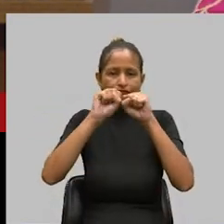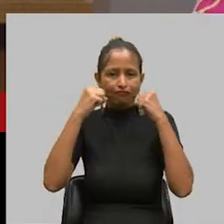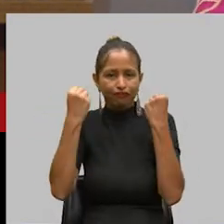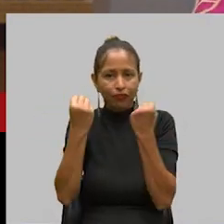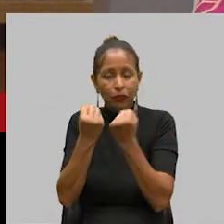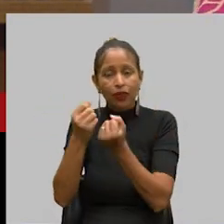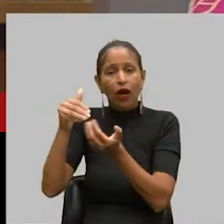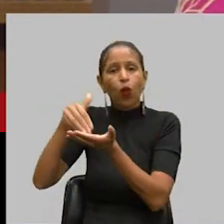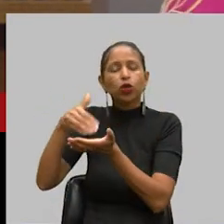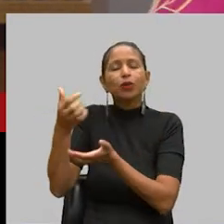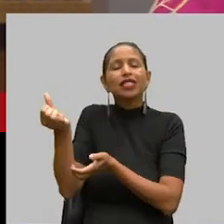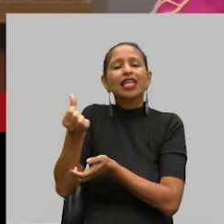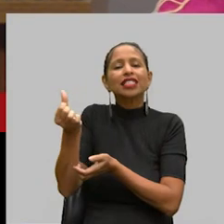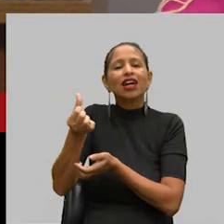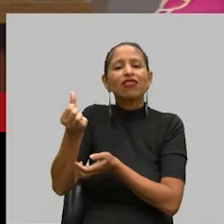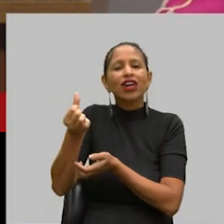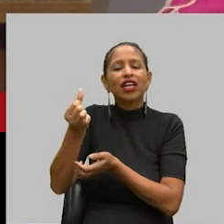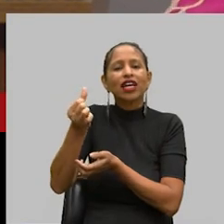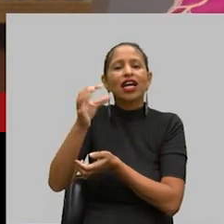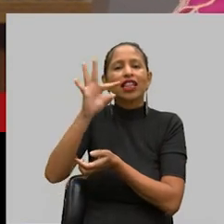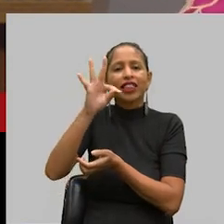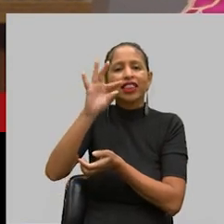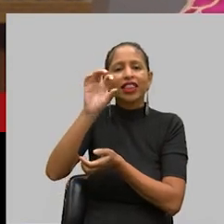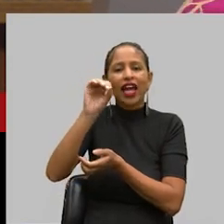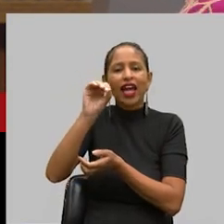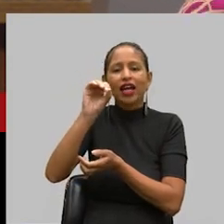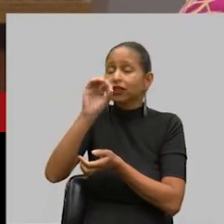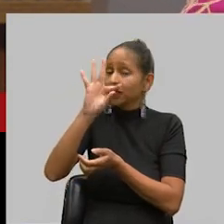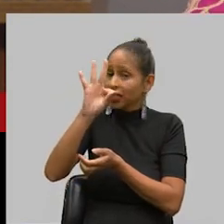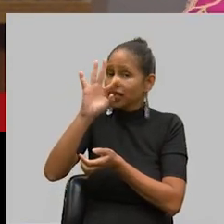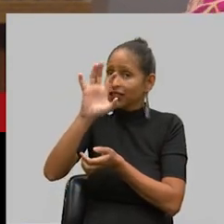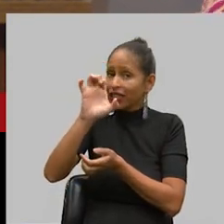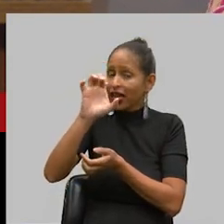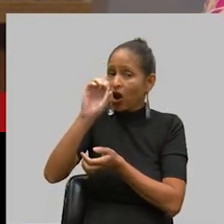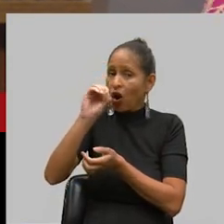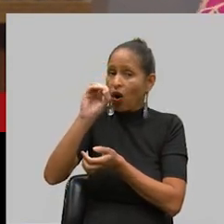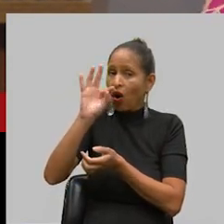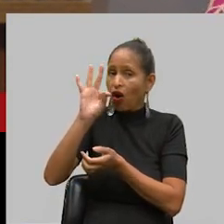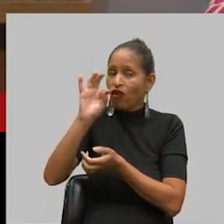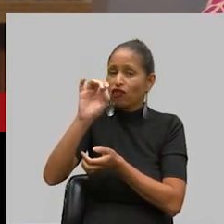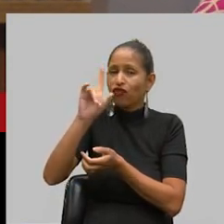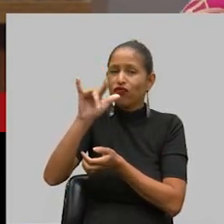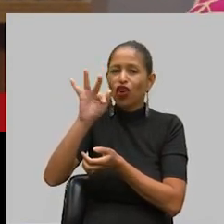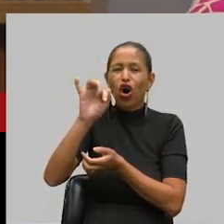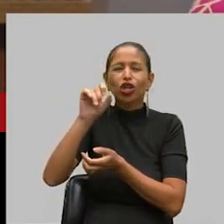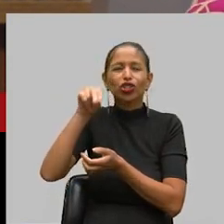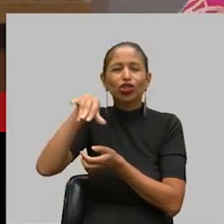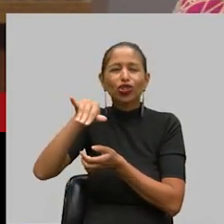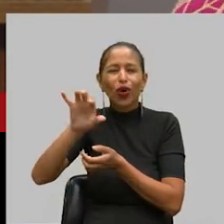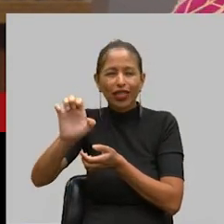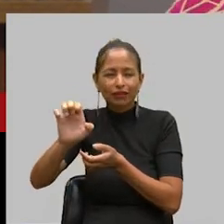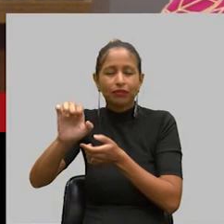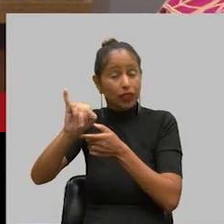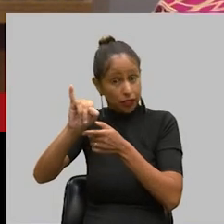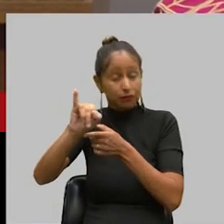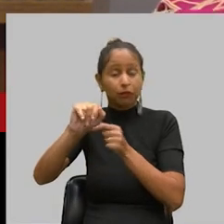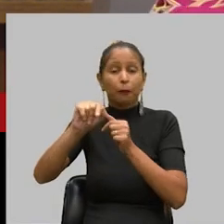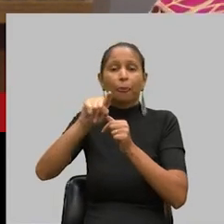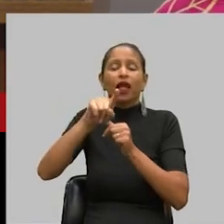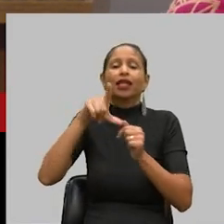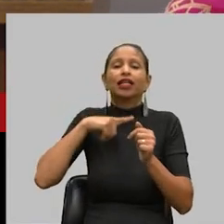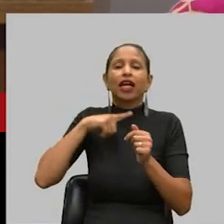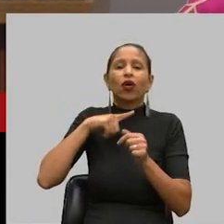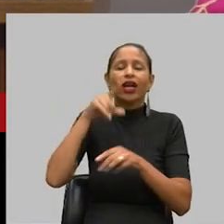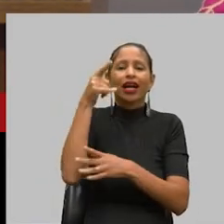última sexta-feira em Teófilo Tone hoje tá acontecendo em Caratinga neste mesmo momento com a participação